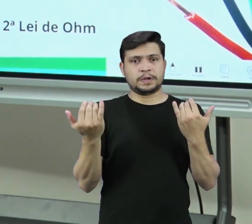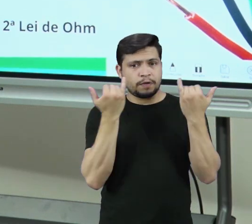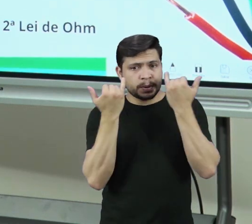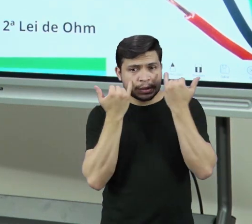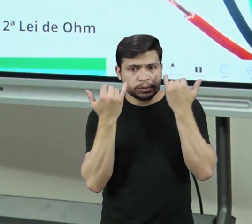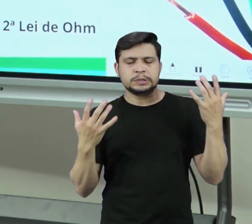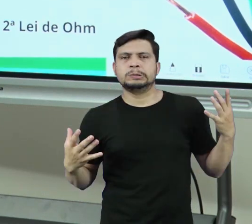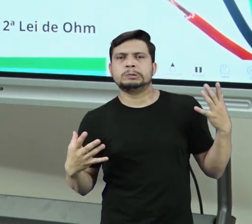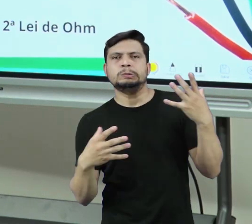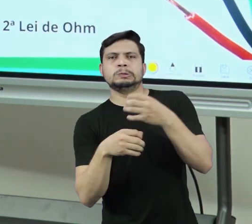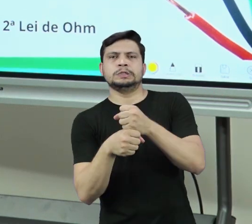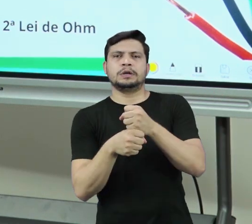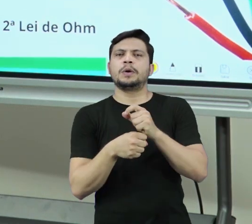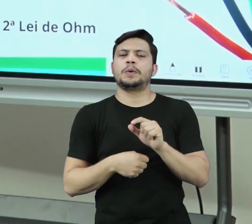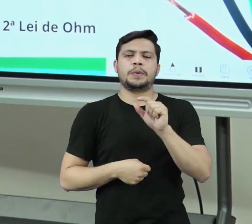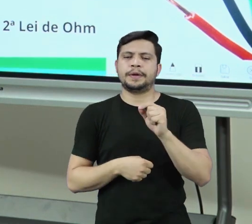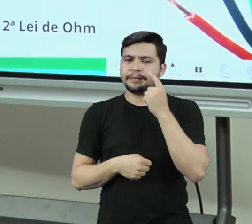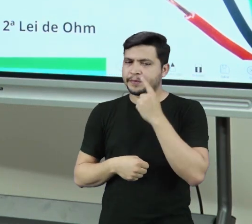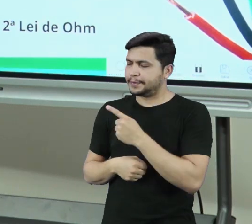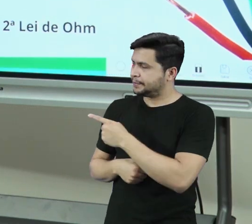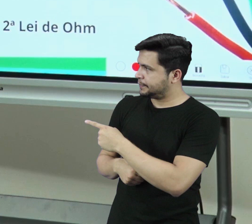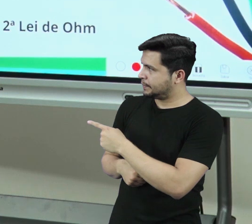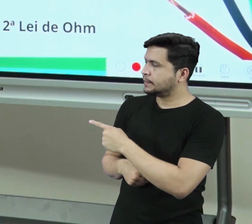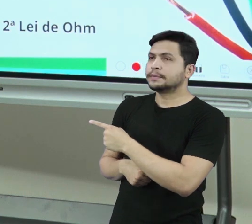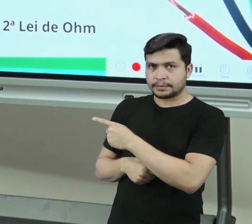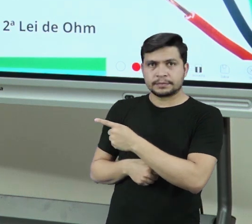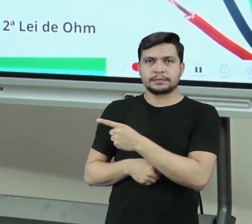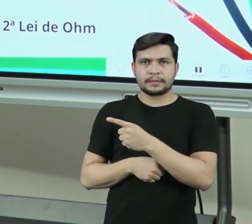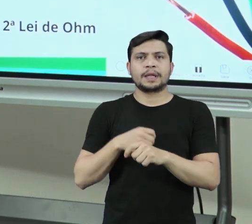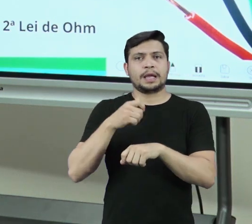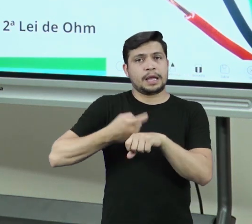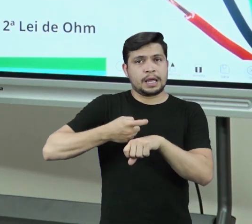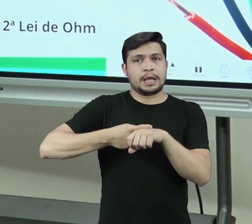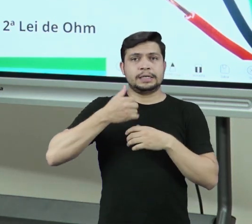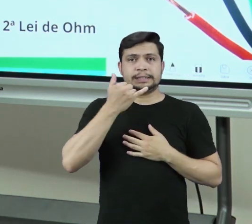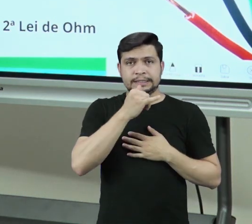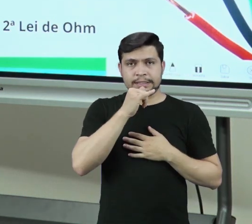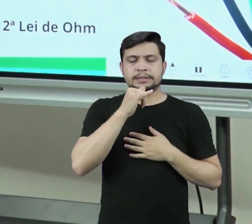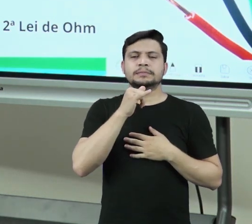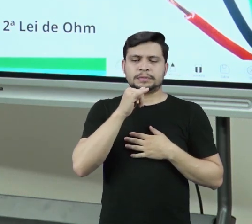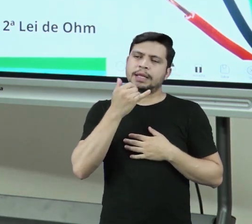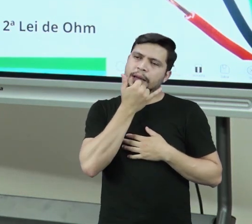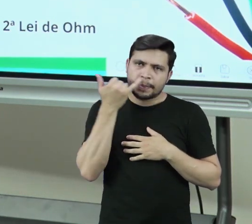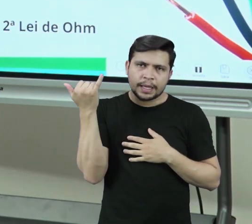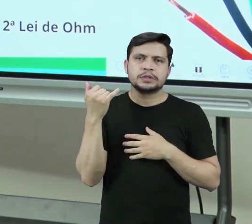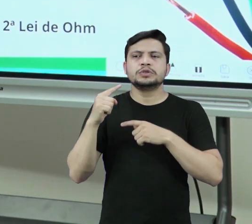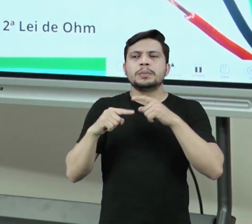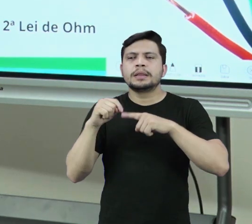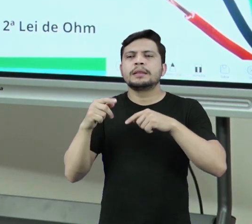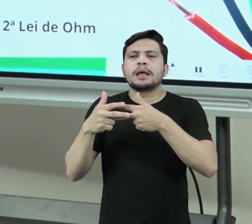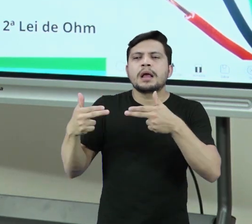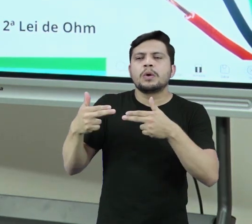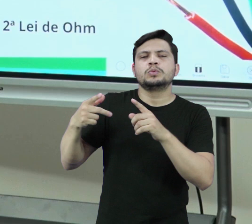a gente chega à conclusão que a resistência elétrica ela vai depender das propriedades do material que ele é fabricado e das